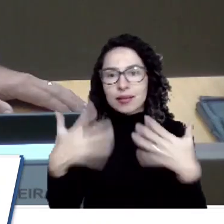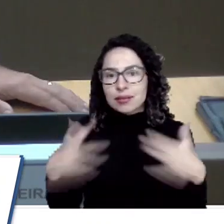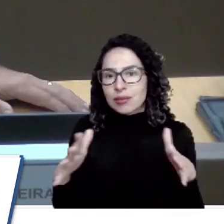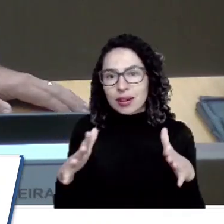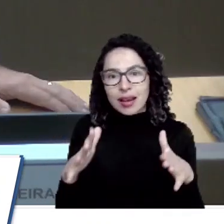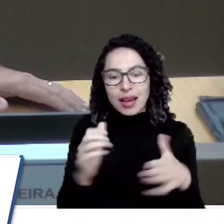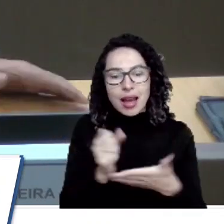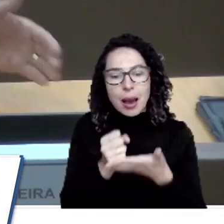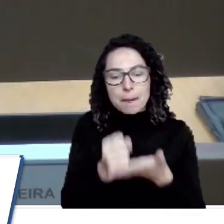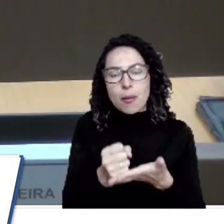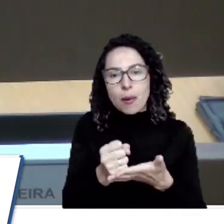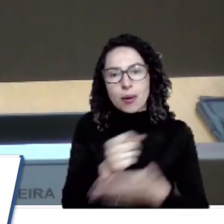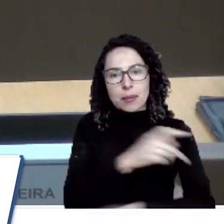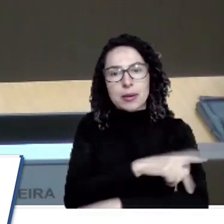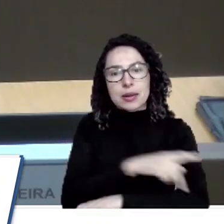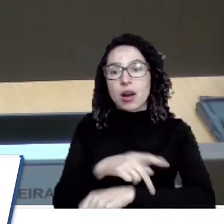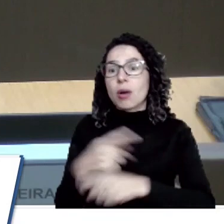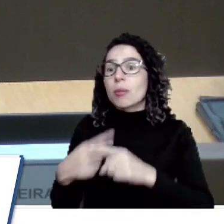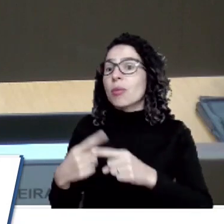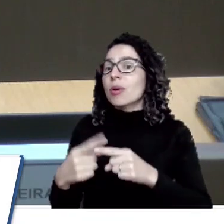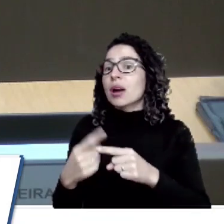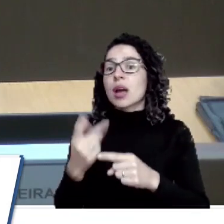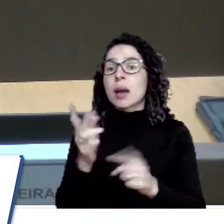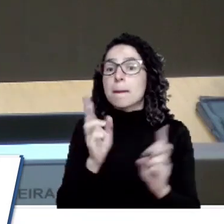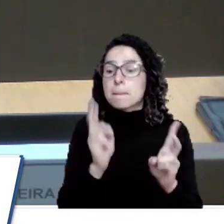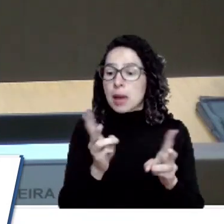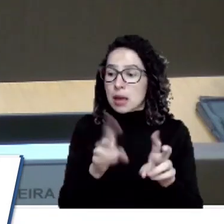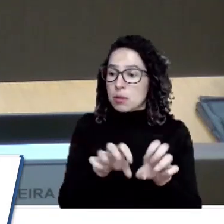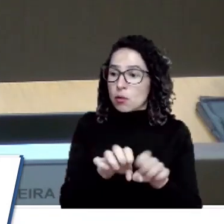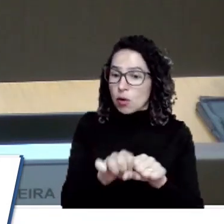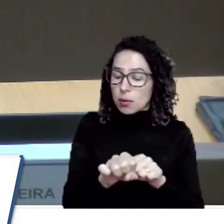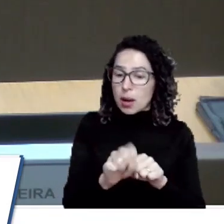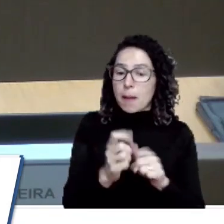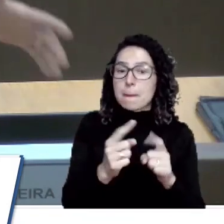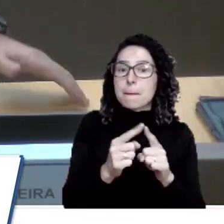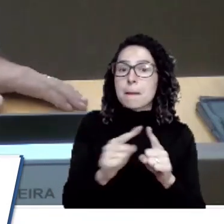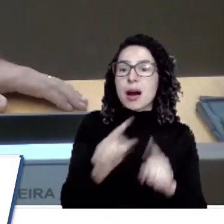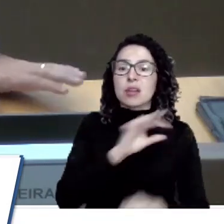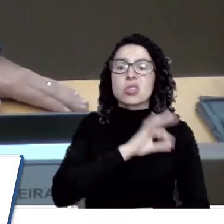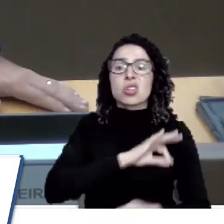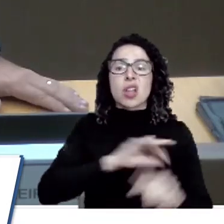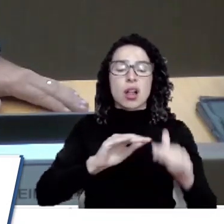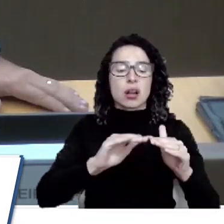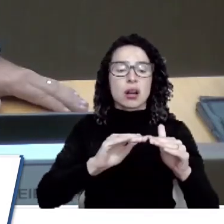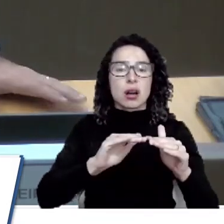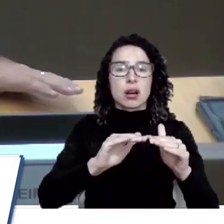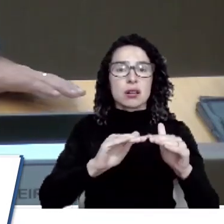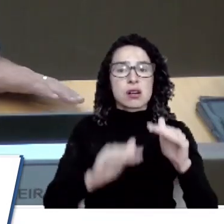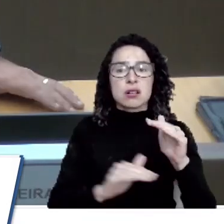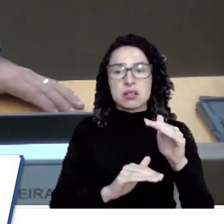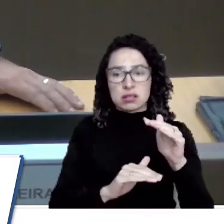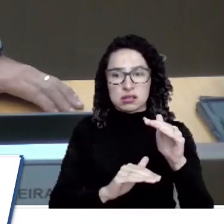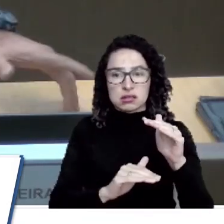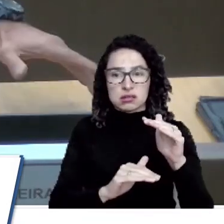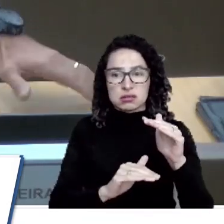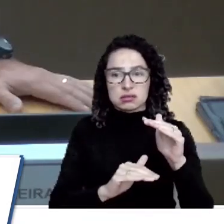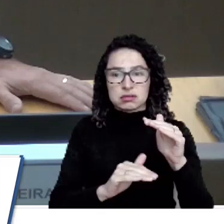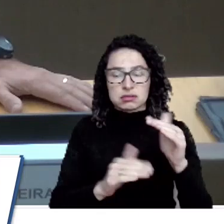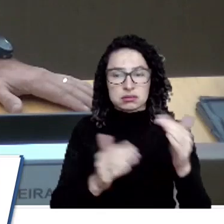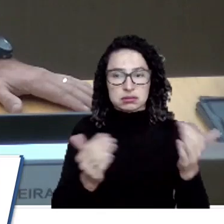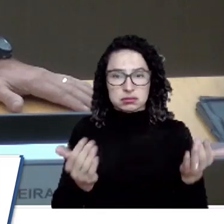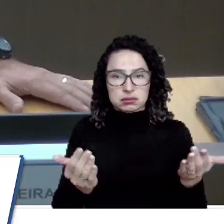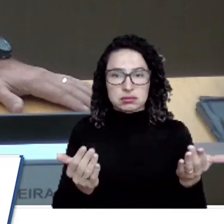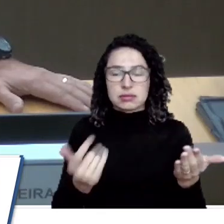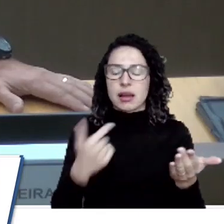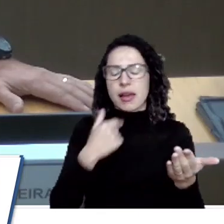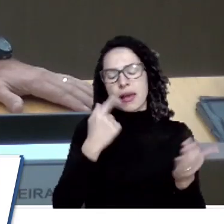Sim. Porque é a mesma formação e um salário maior. Então, eu agora acabei de verificar aqui